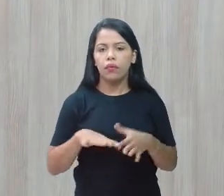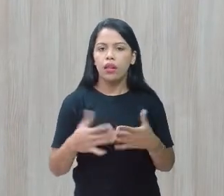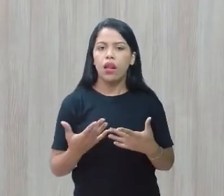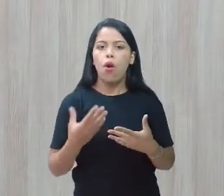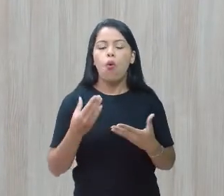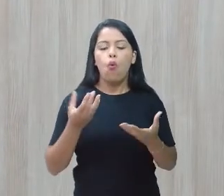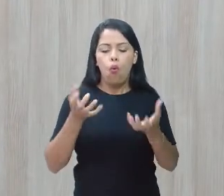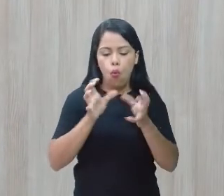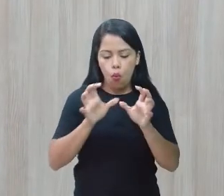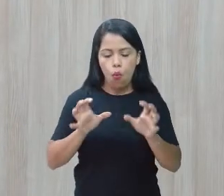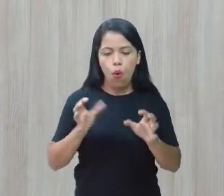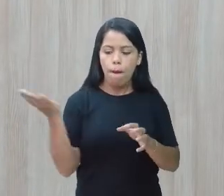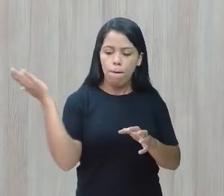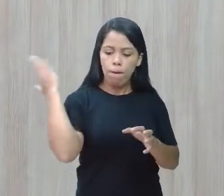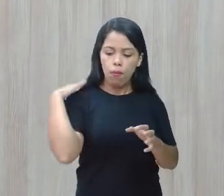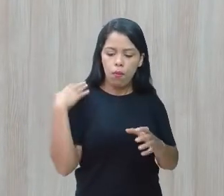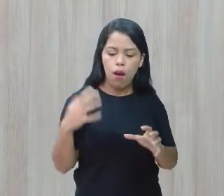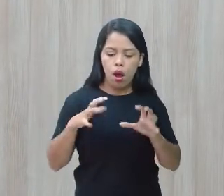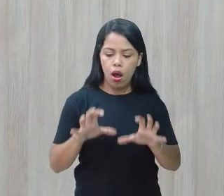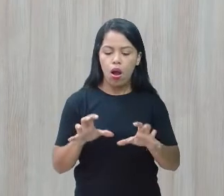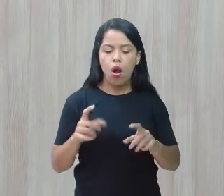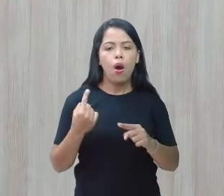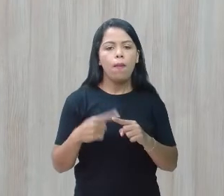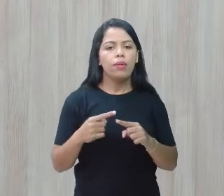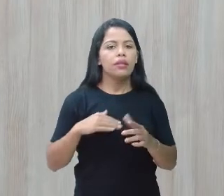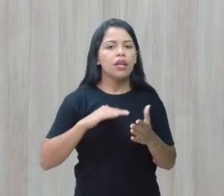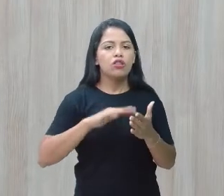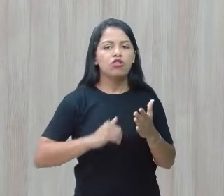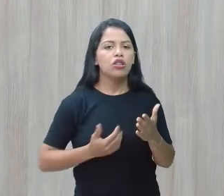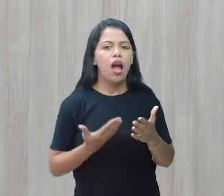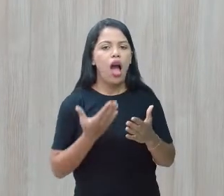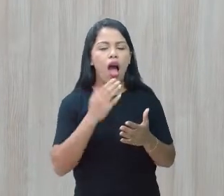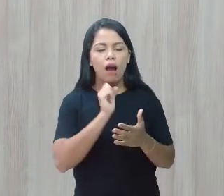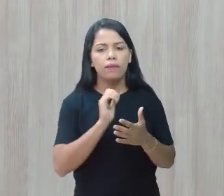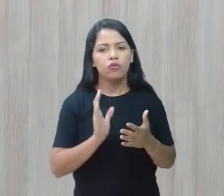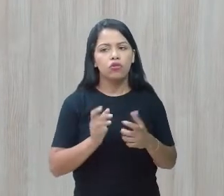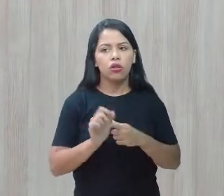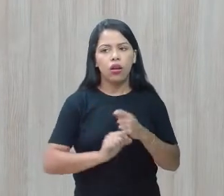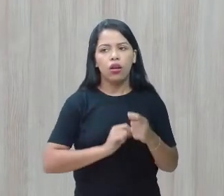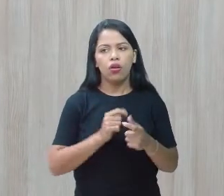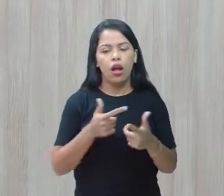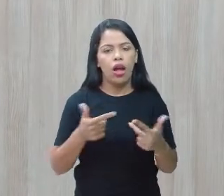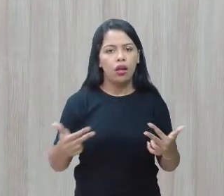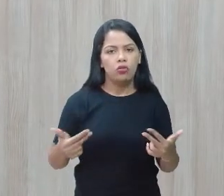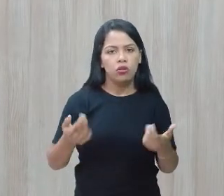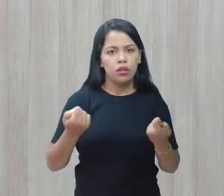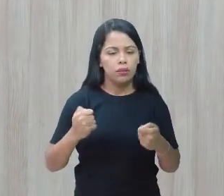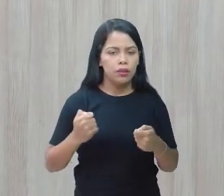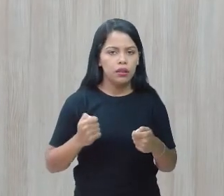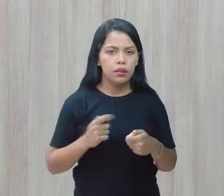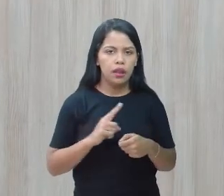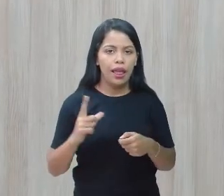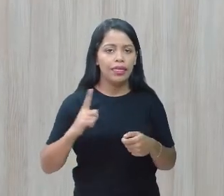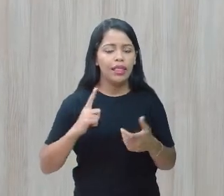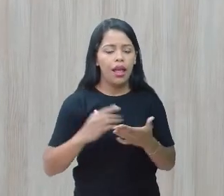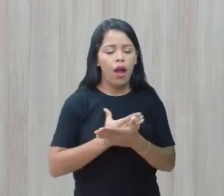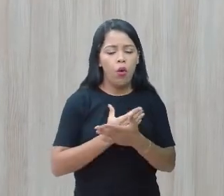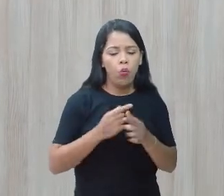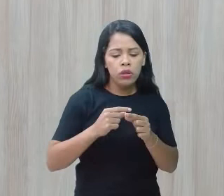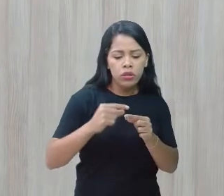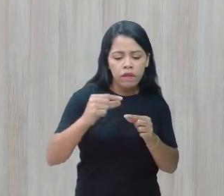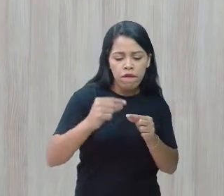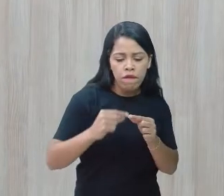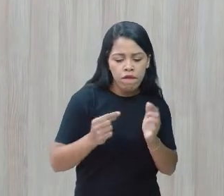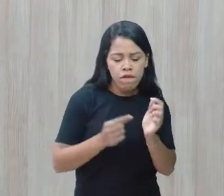verem por que o pulmão... Porque ele não tira logo a parte dele. Não, porque tem órgãos, né? E tem vasos responsáveis de fazer